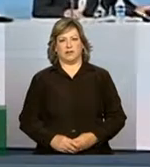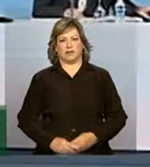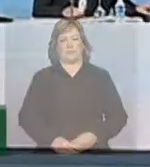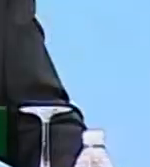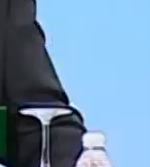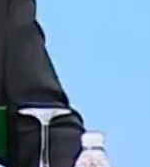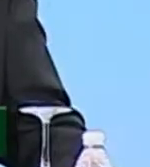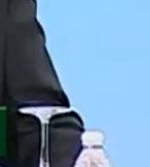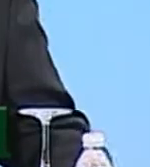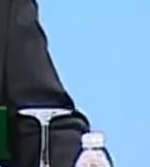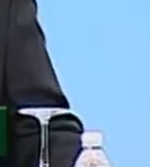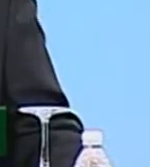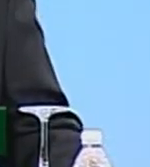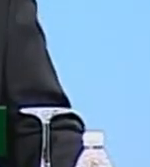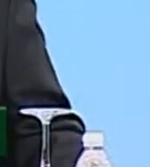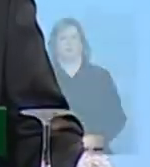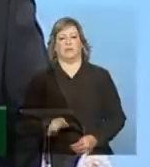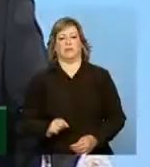Por favor,